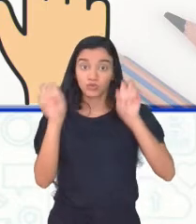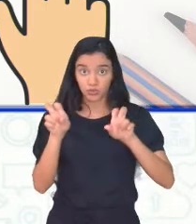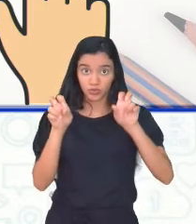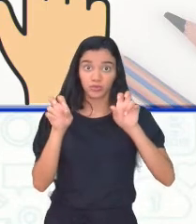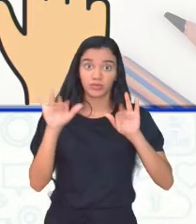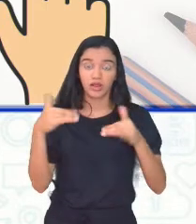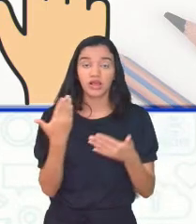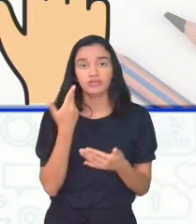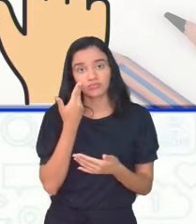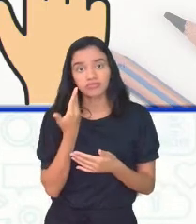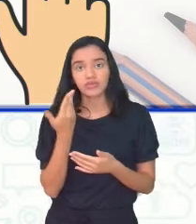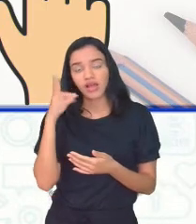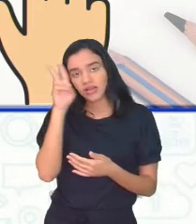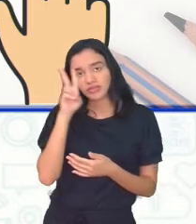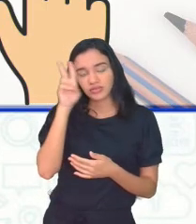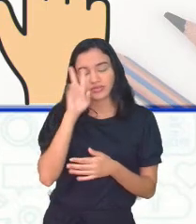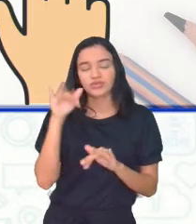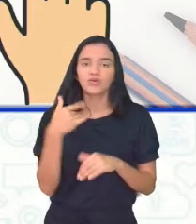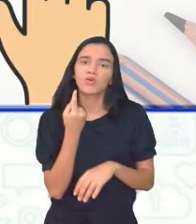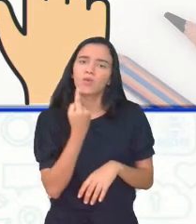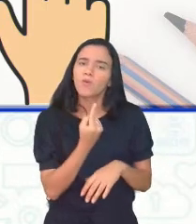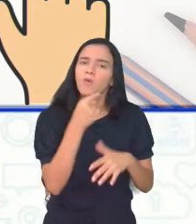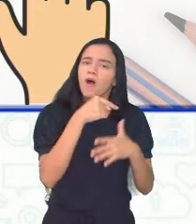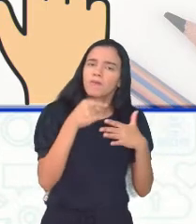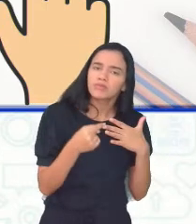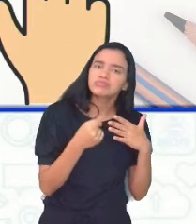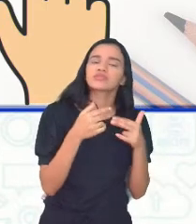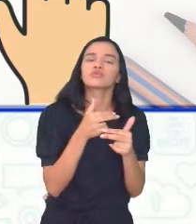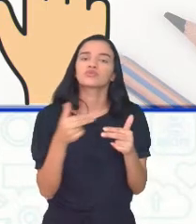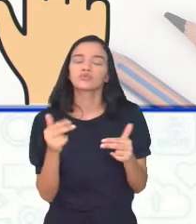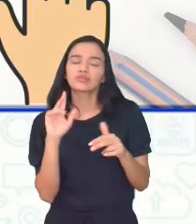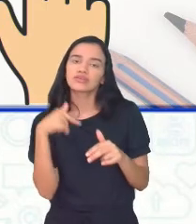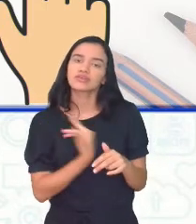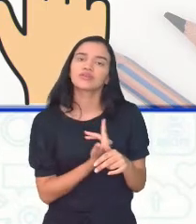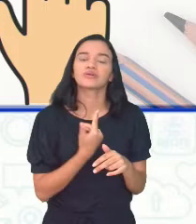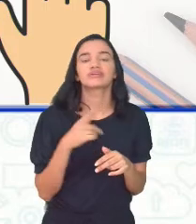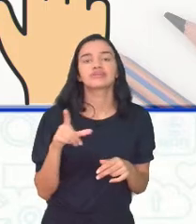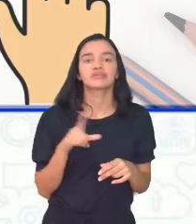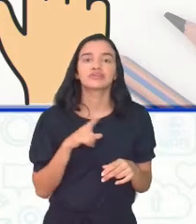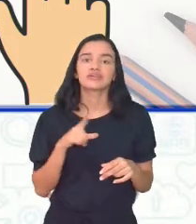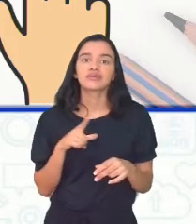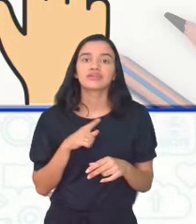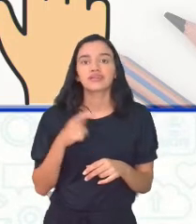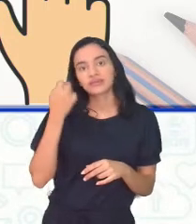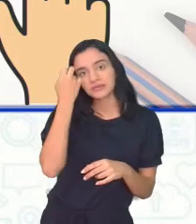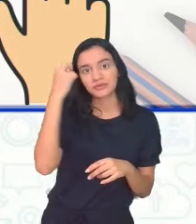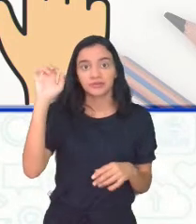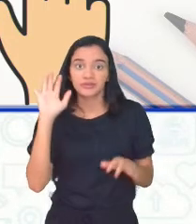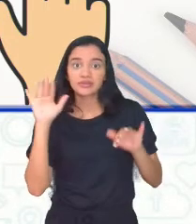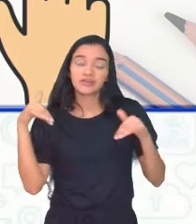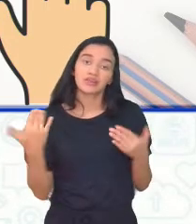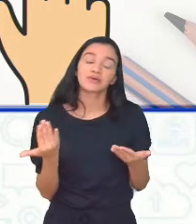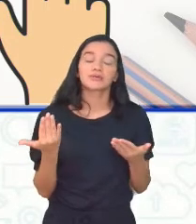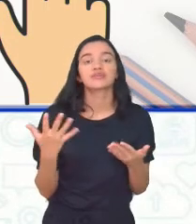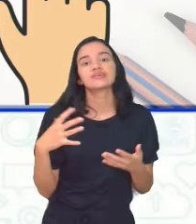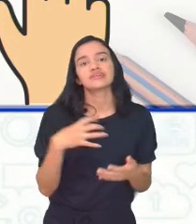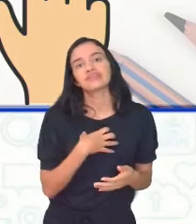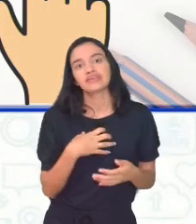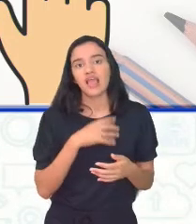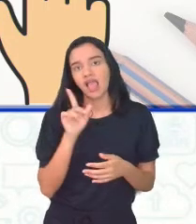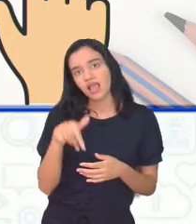esse, que é apenas como eu disse, um ponto, né, onde a gente tem aí a difusão da nossa cultura. Então, nesse sentido,